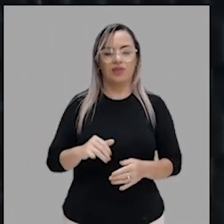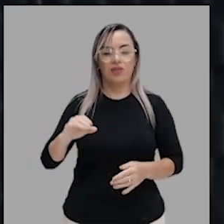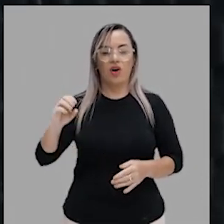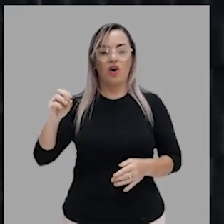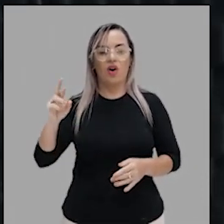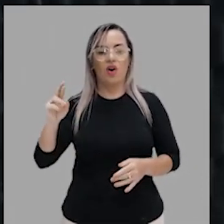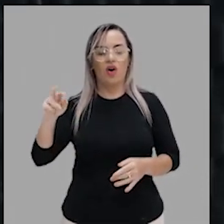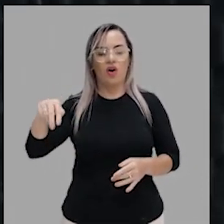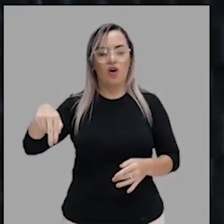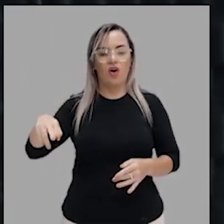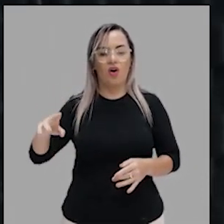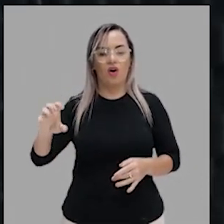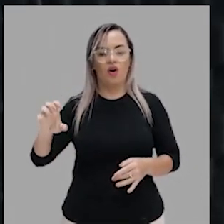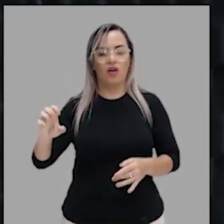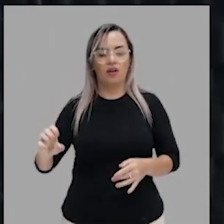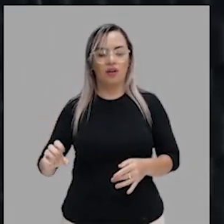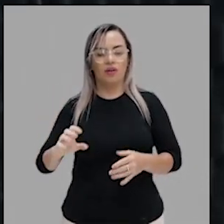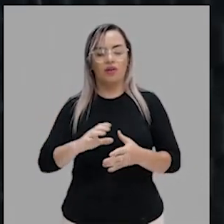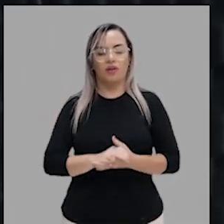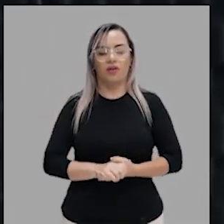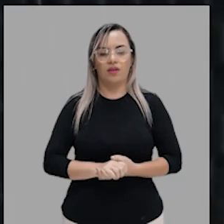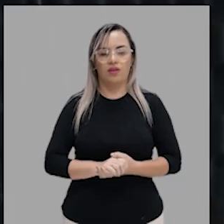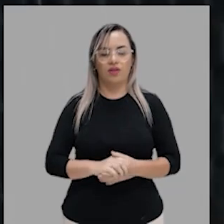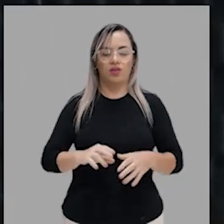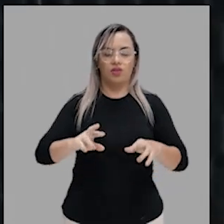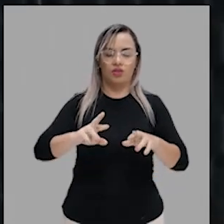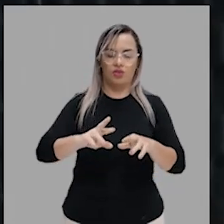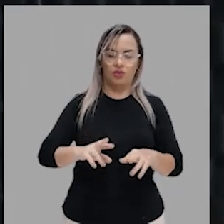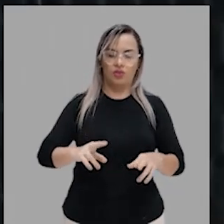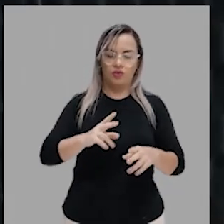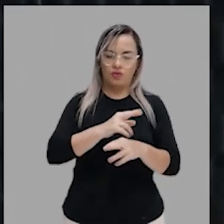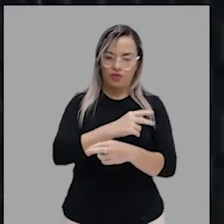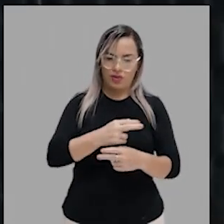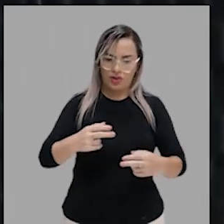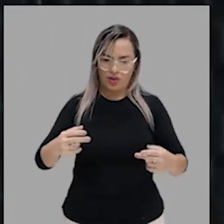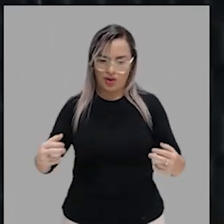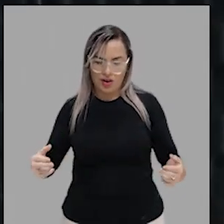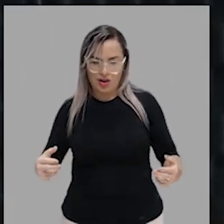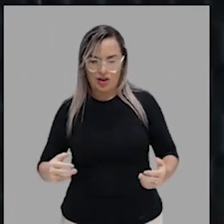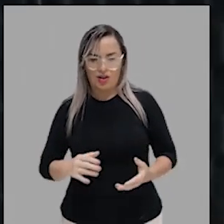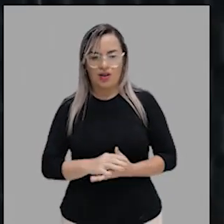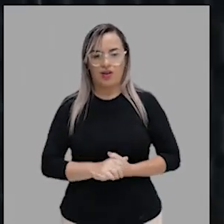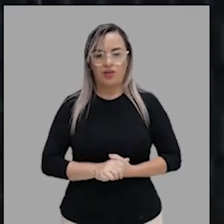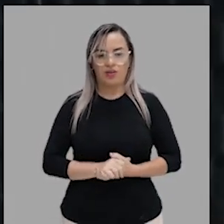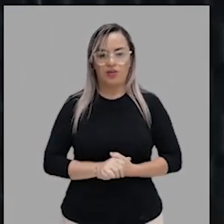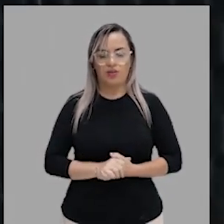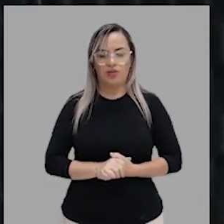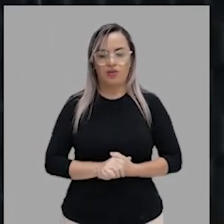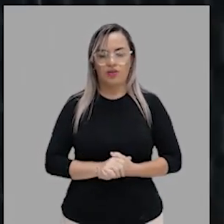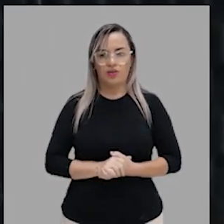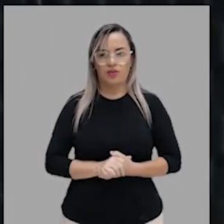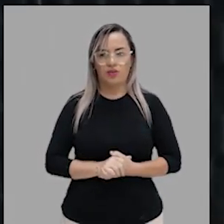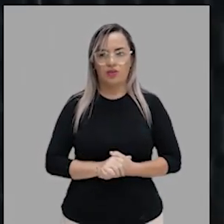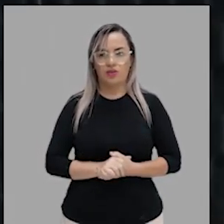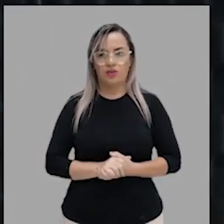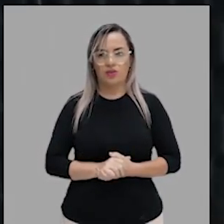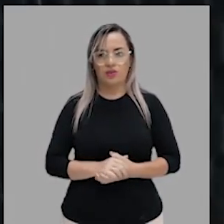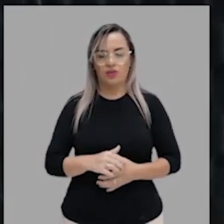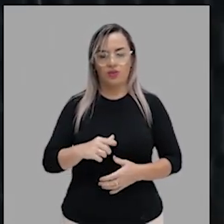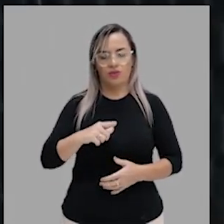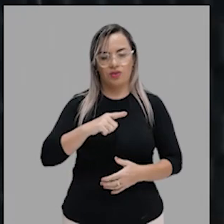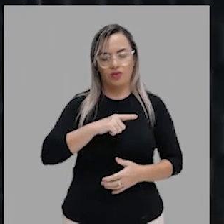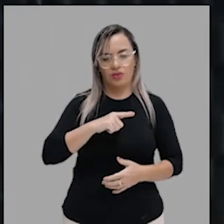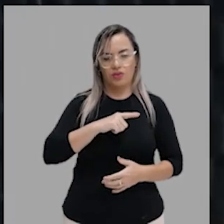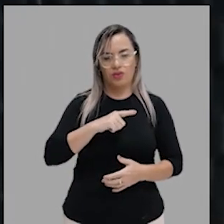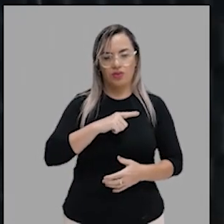bens, que é diferente desse bem aqui, certo? Eu tenho o meu cônjuge.